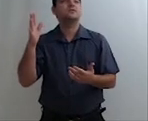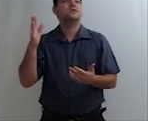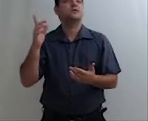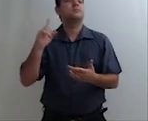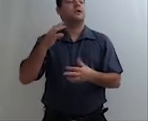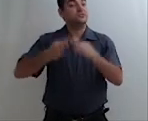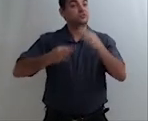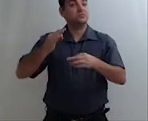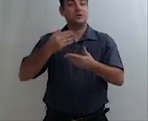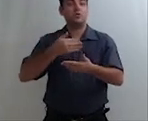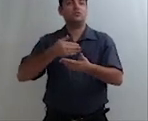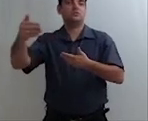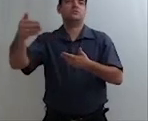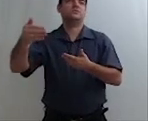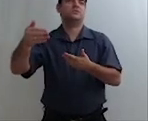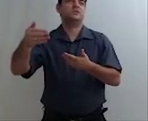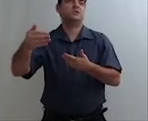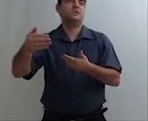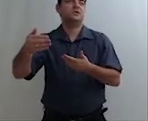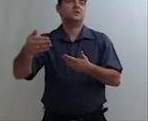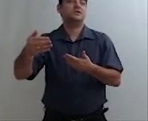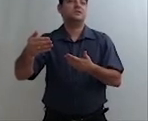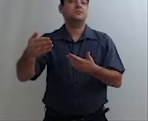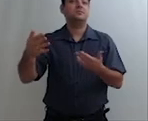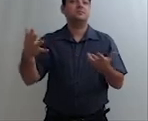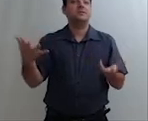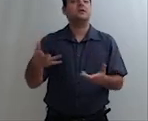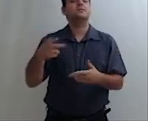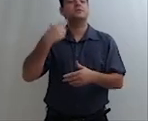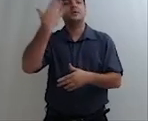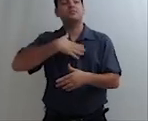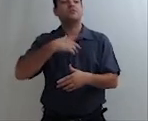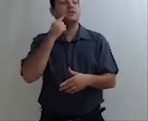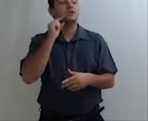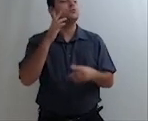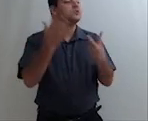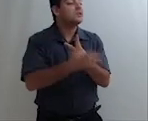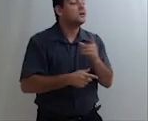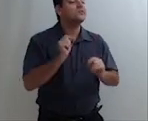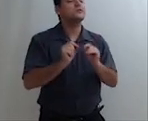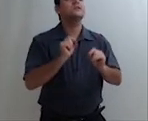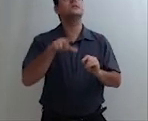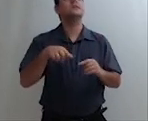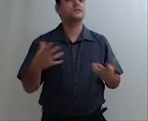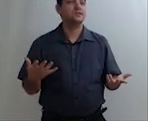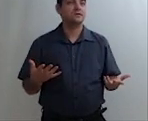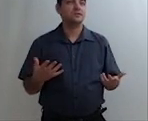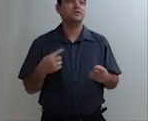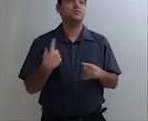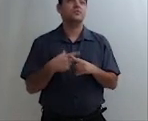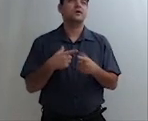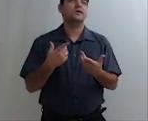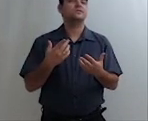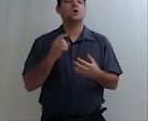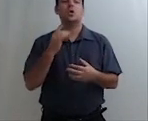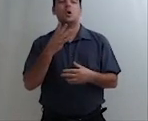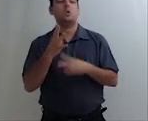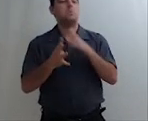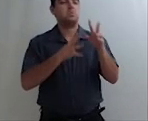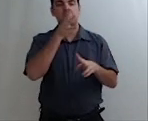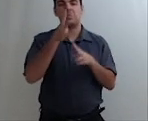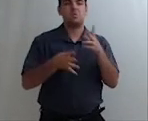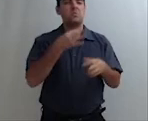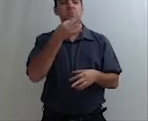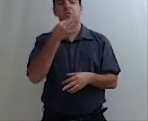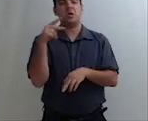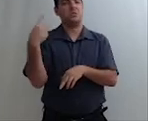da lid cabendo destacar que a onus de quem Alega a omissão demonstrar precisamente em que ponto ela incd pois alegações genéricas não se não se abrigam